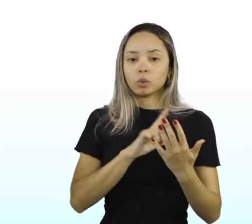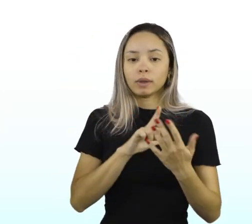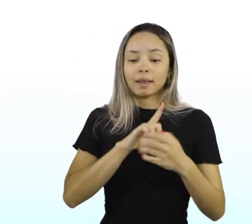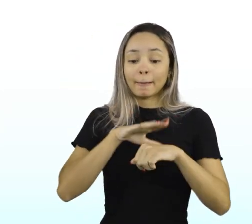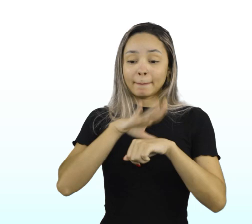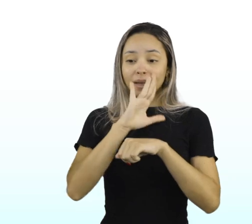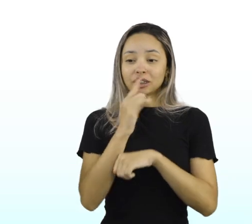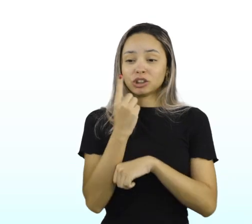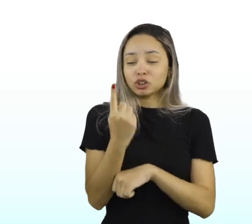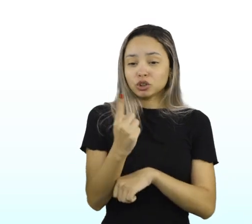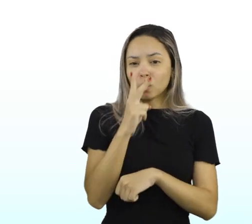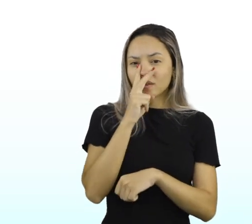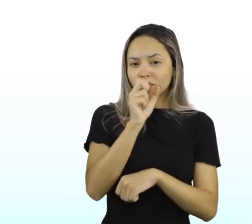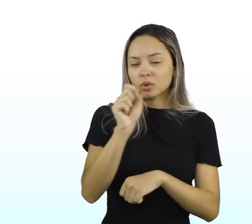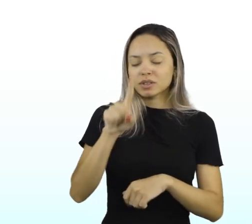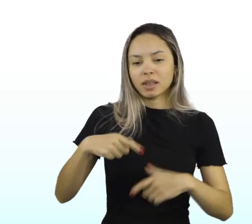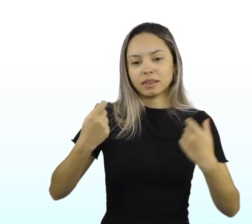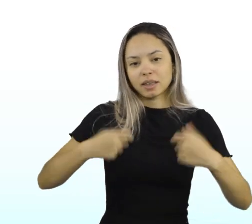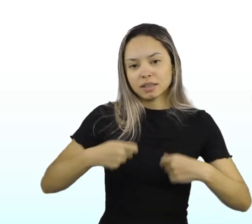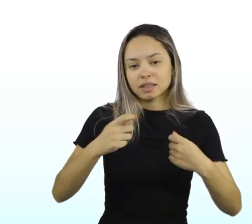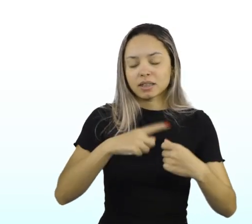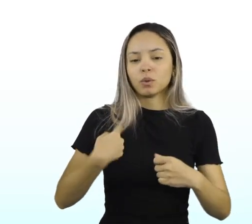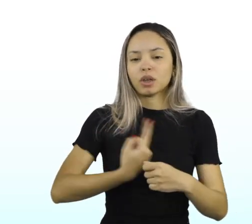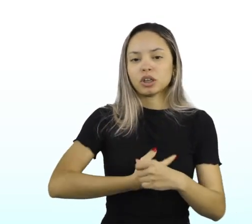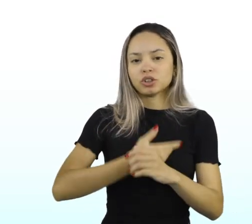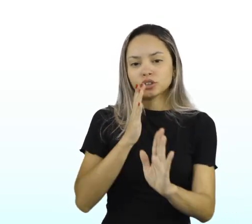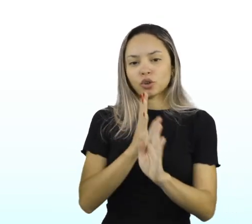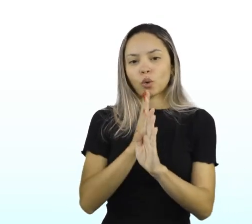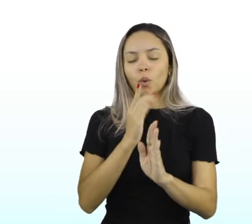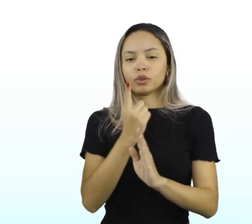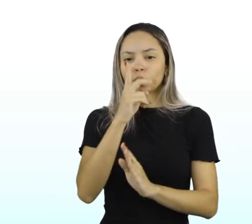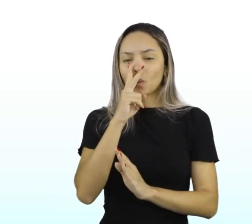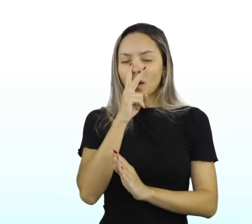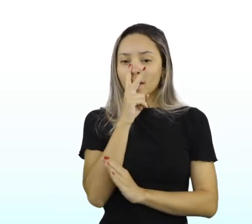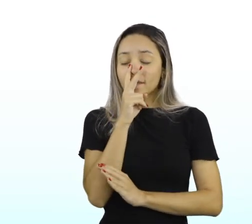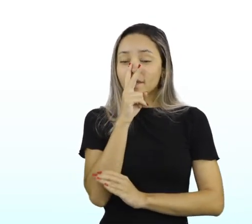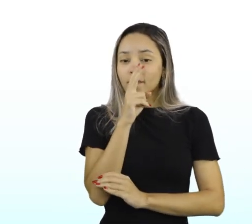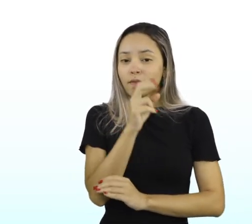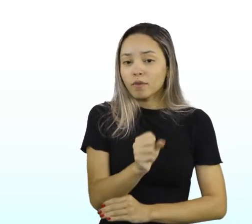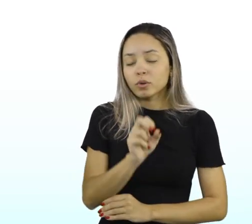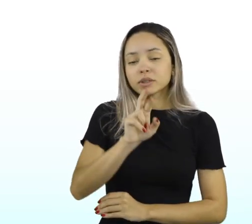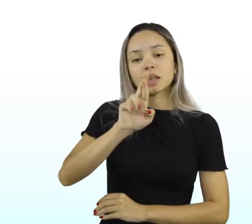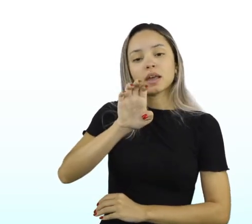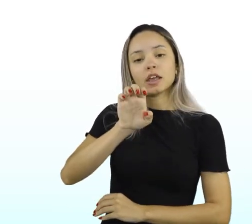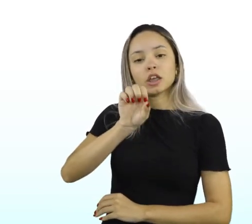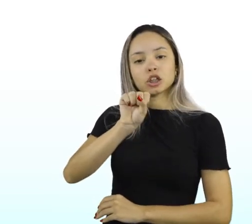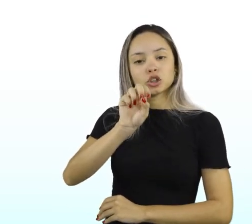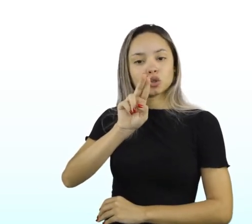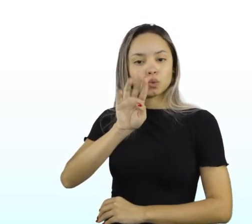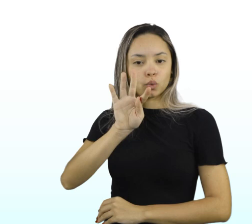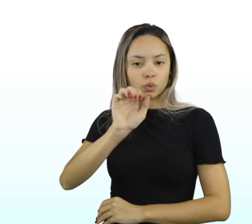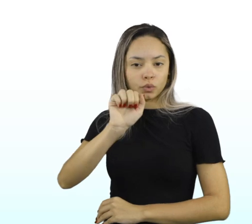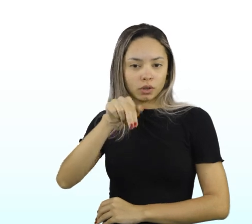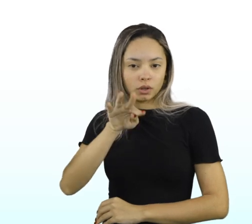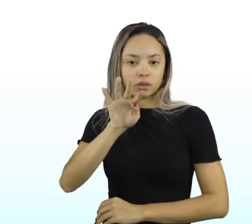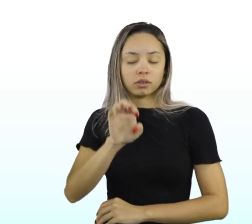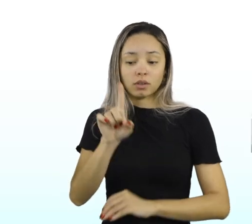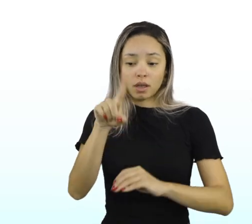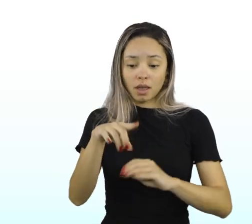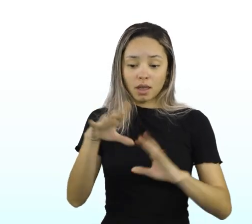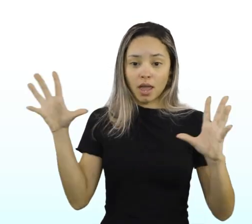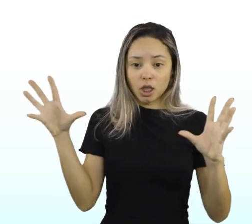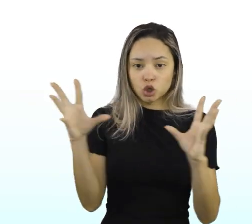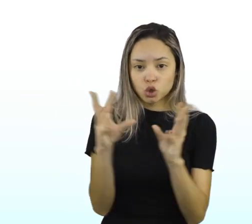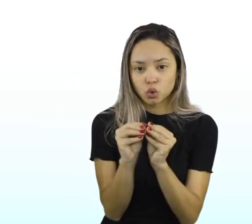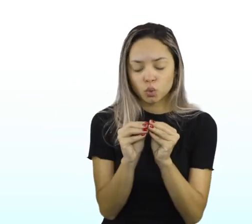força, será necessário que a gente encontre uma força resultante, ou seja, que a gente resuma a ação de todas as forças em